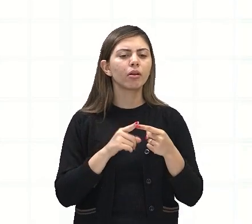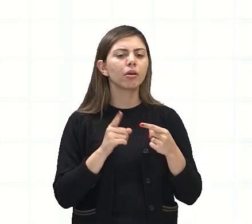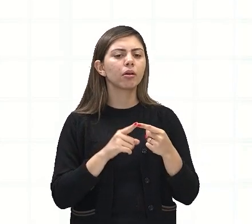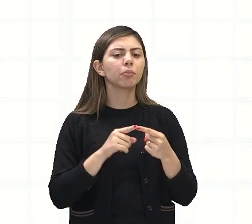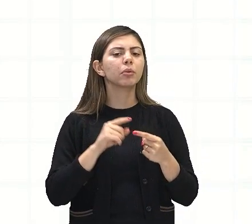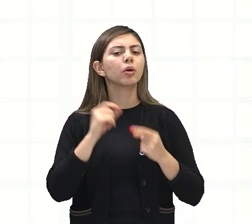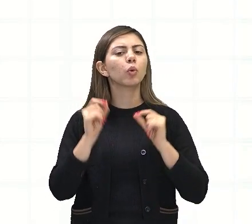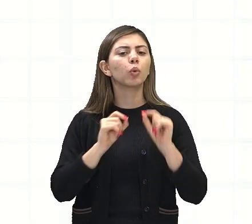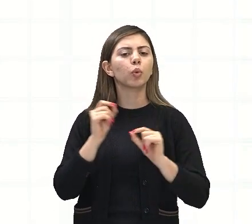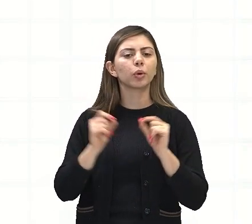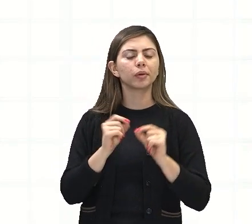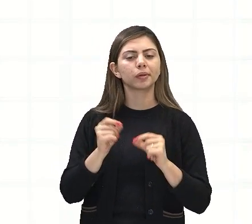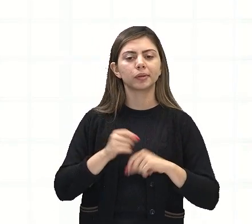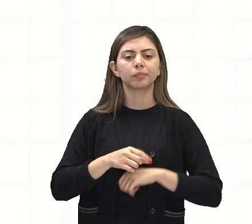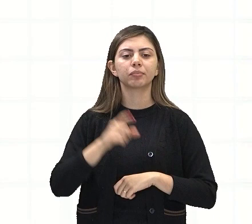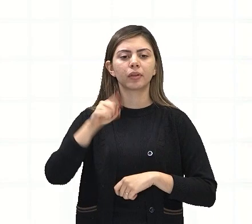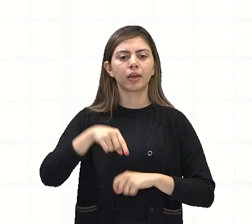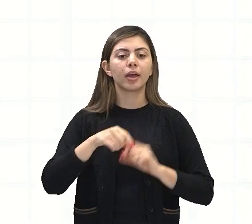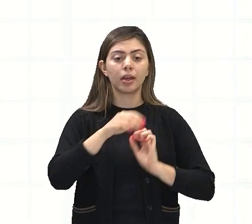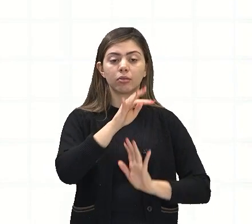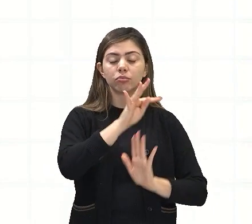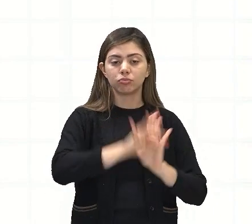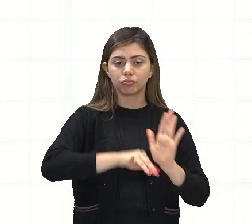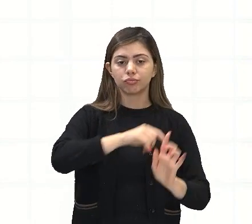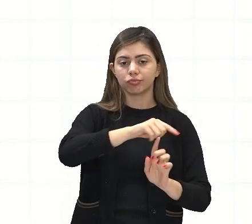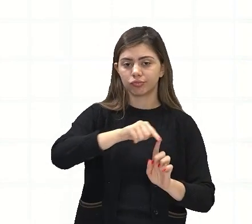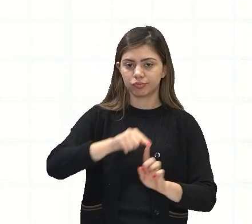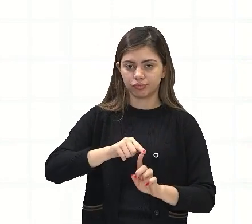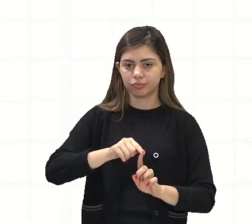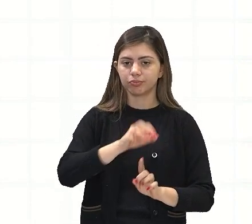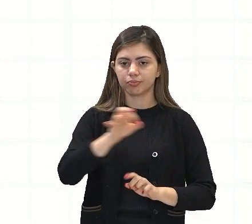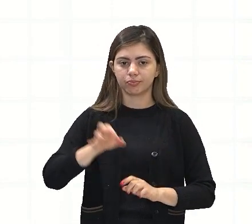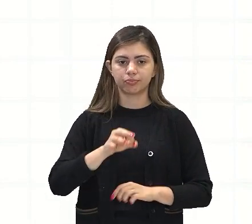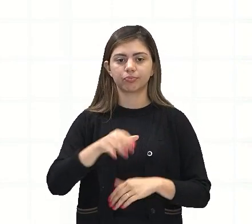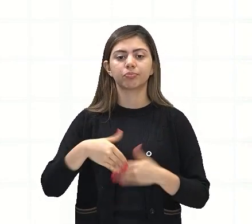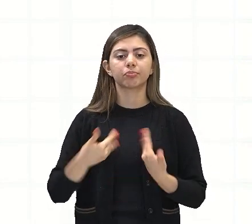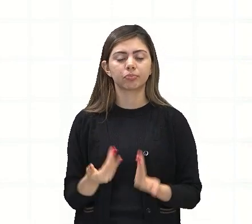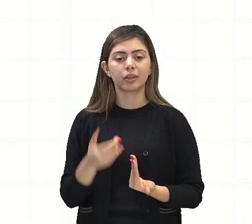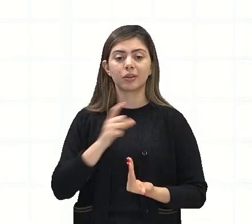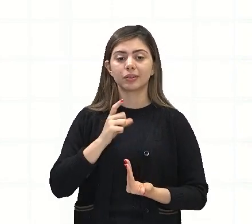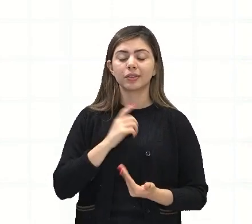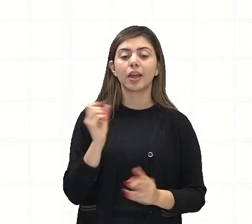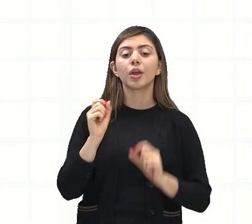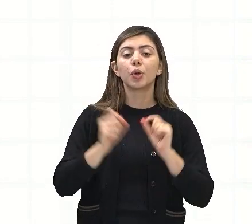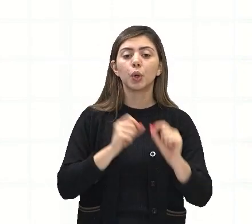ver o seguinte, a narração é uma tipologia textual que possui